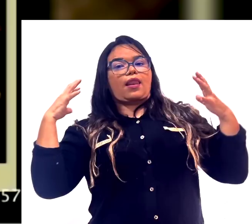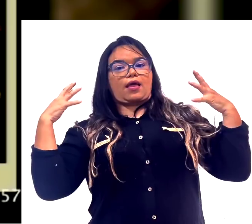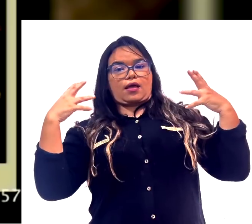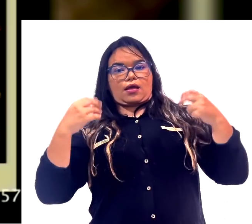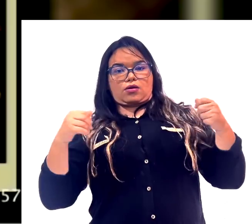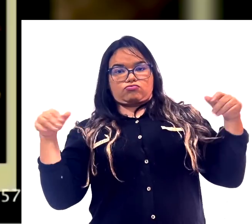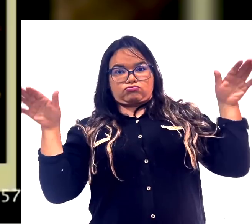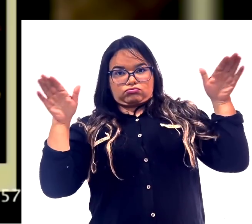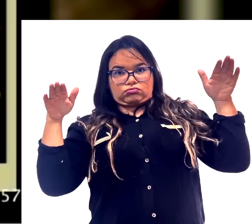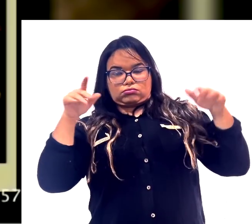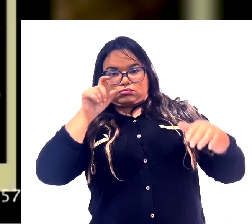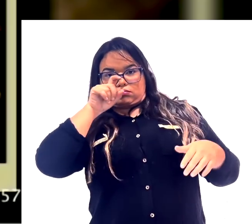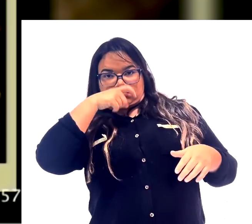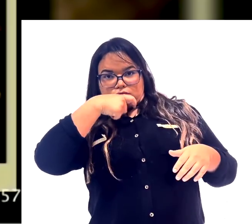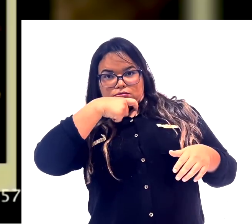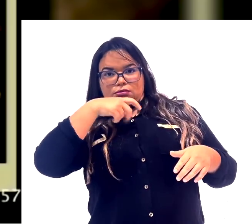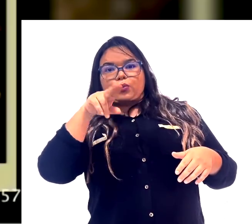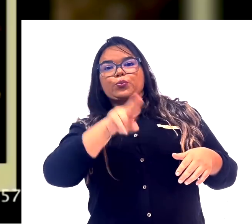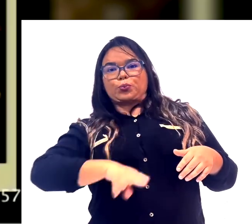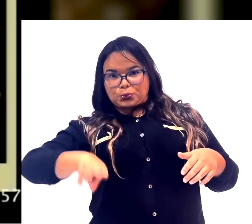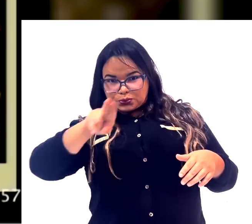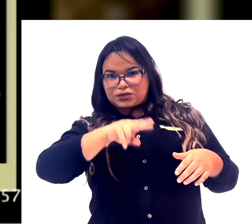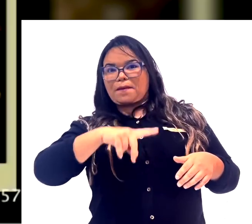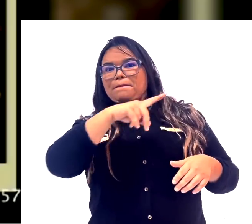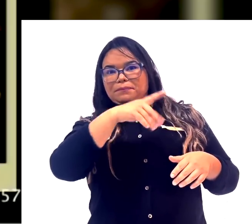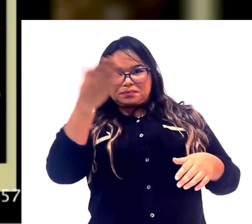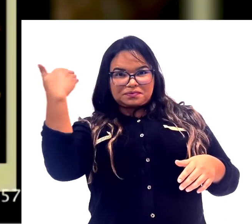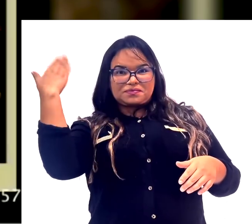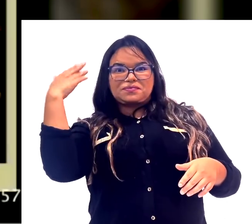de águia é parte desse simbolismo.